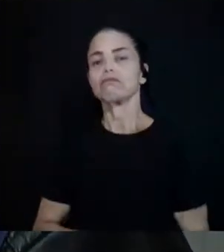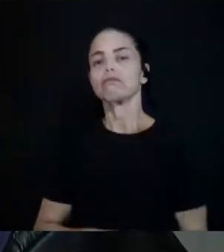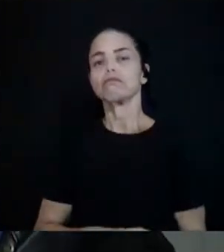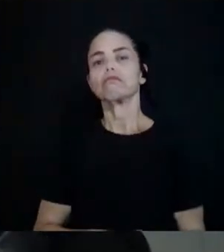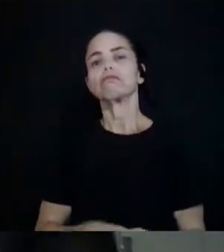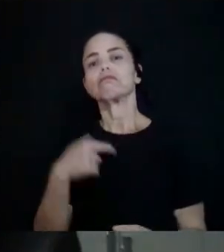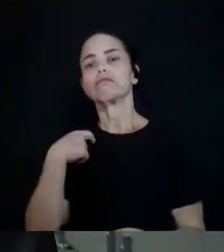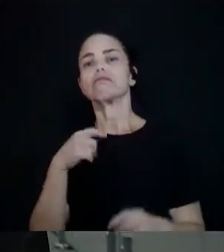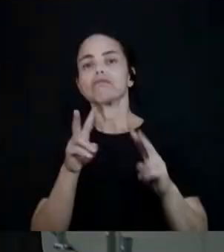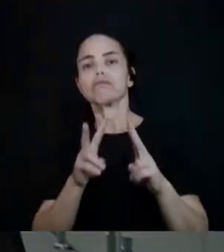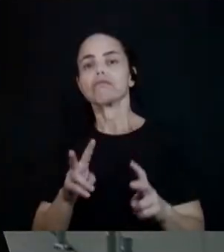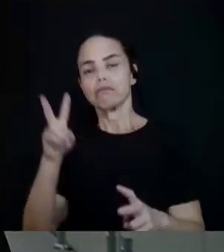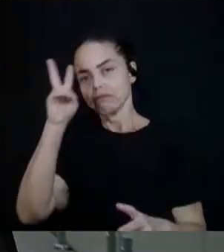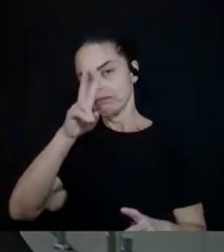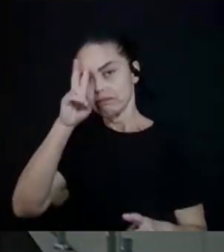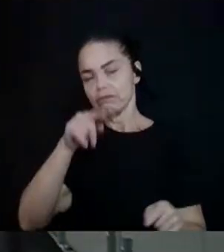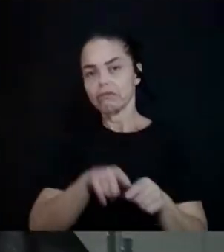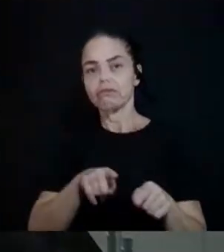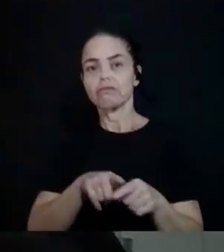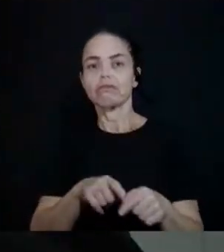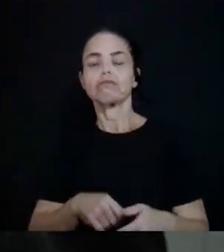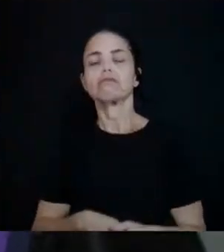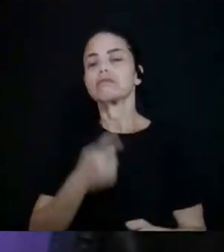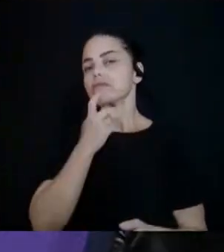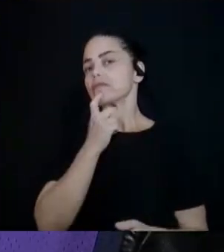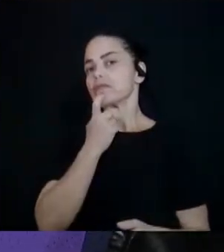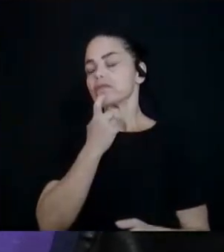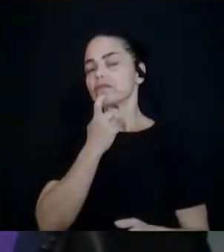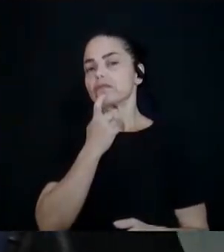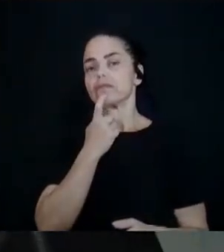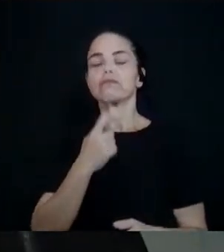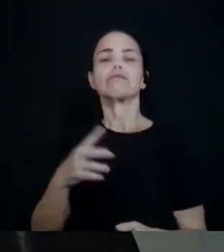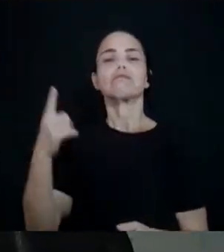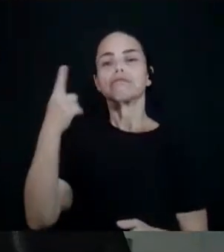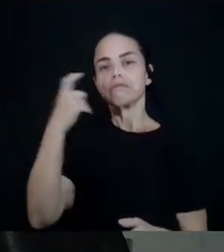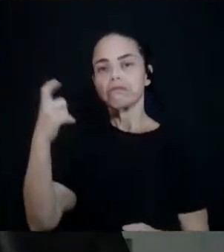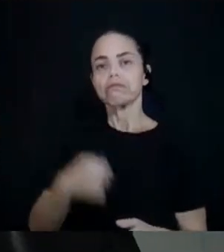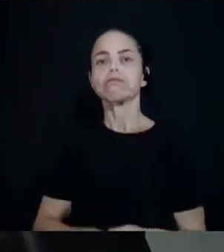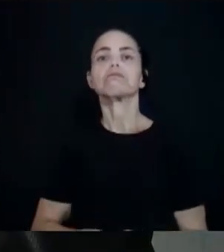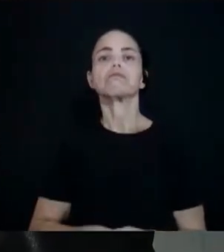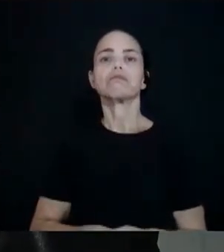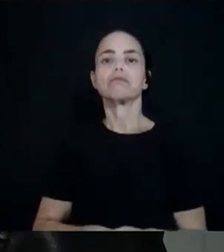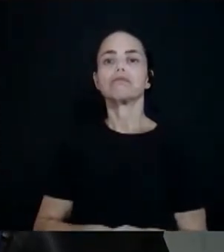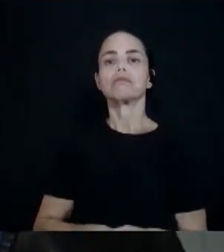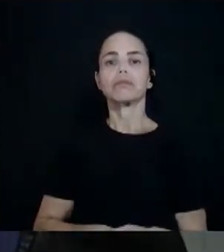história também, sobre a história de Campinas, que eu acho muito interessante. A questão